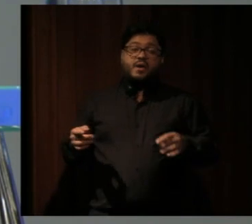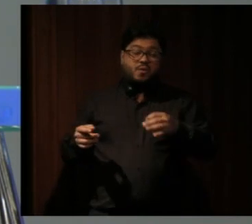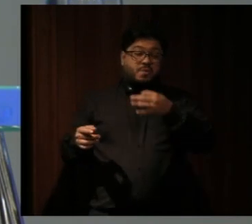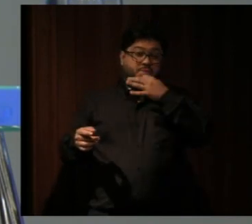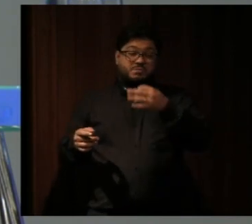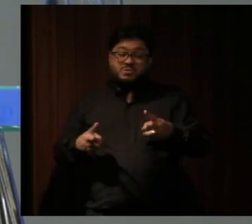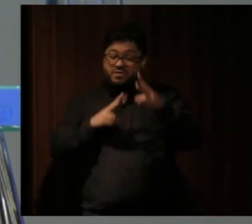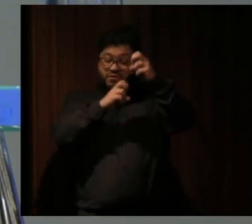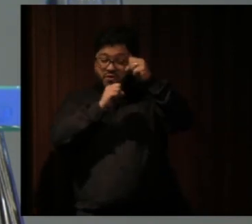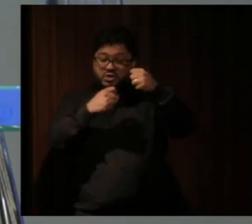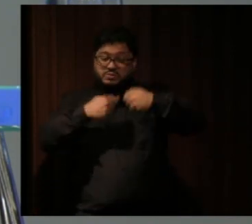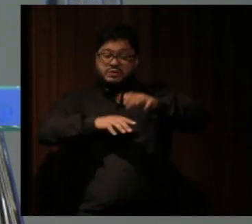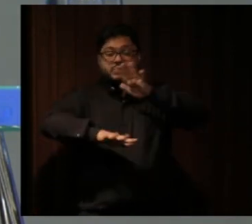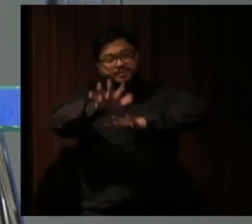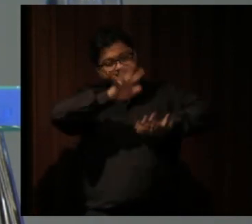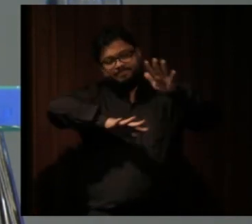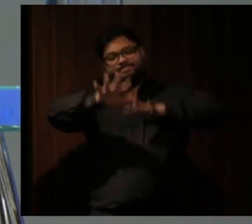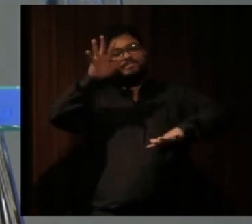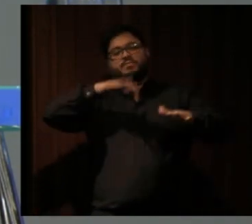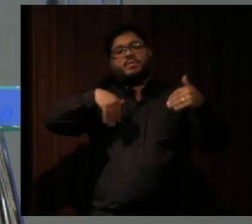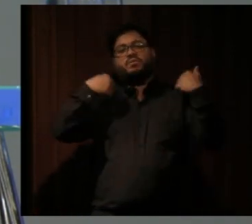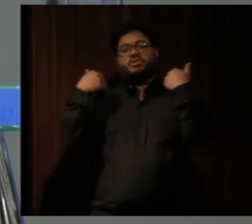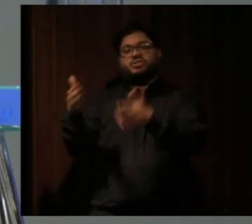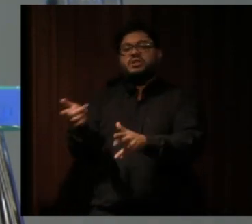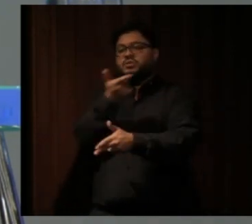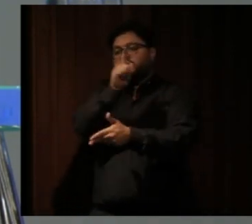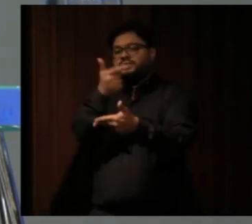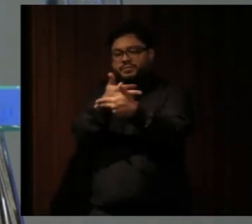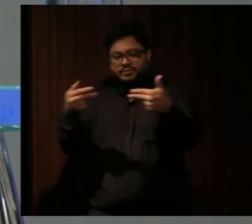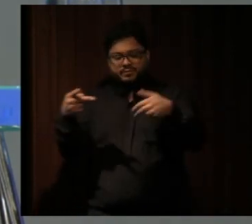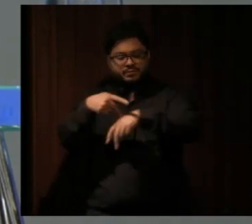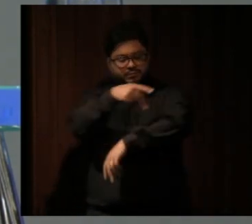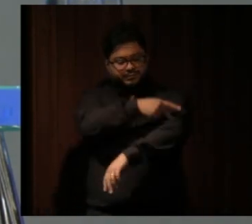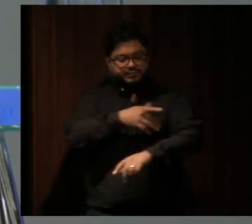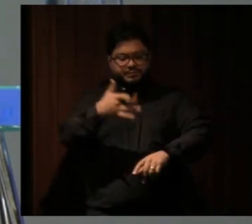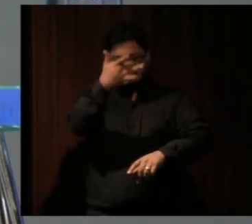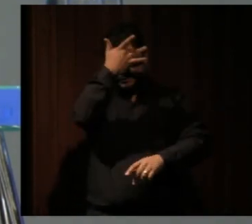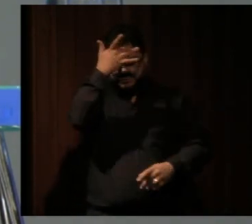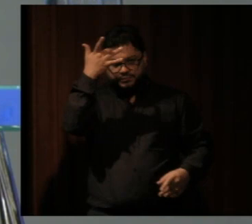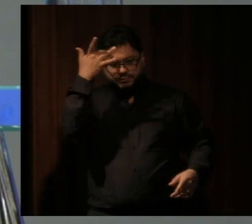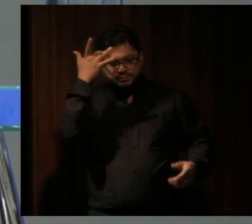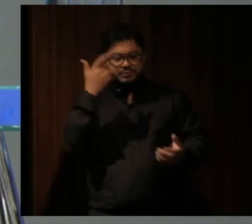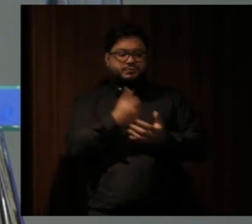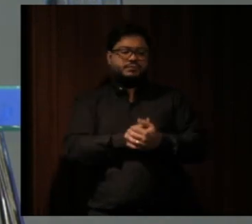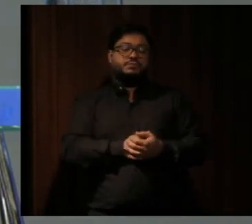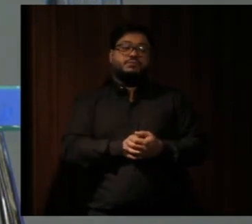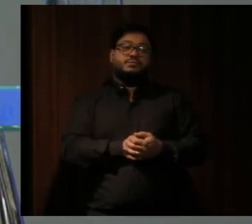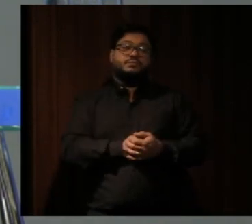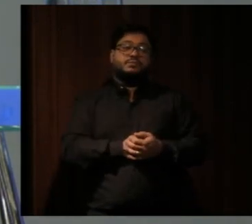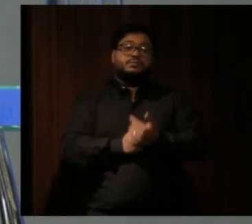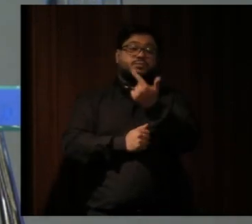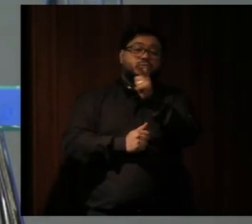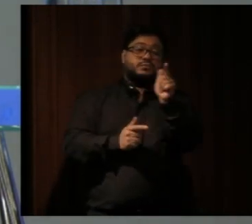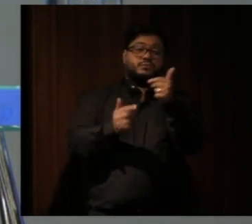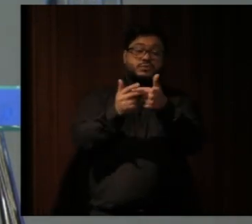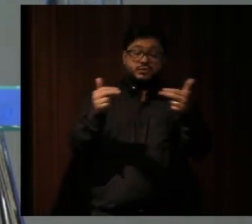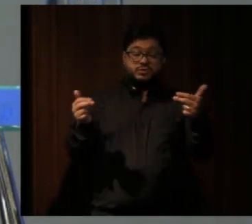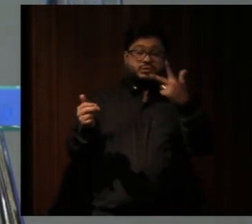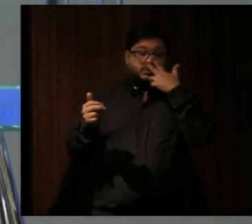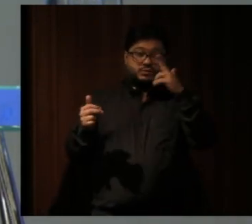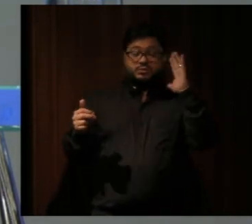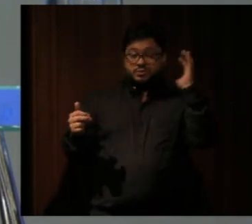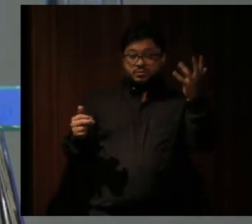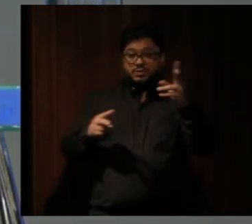forte mas que a gente tem que tomar cuidado para não deixar de lado outros aspectos pedagógicos da Saúde Mental e tal e uma outra coisa que acho que